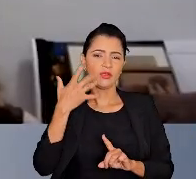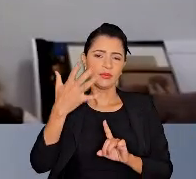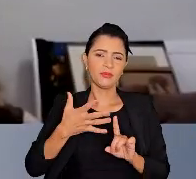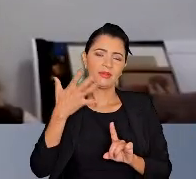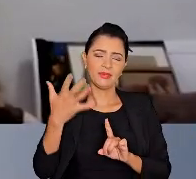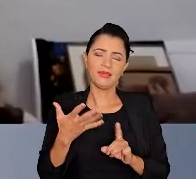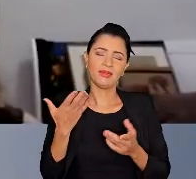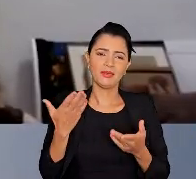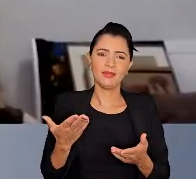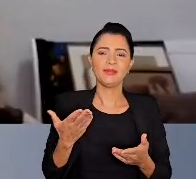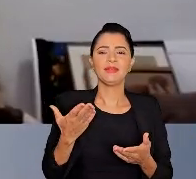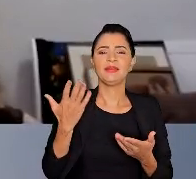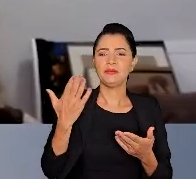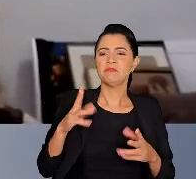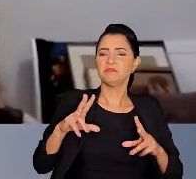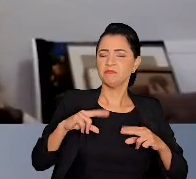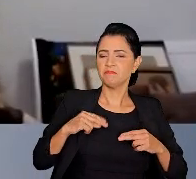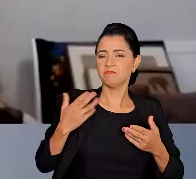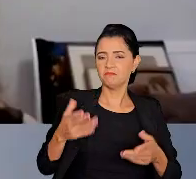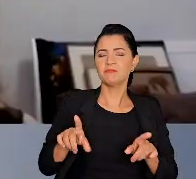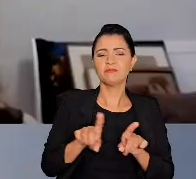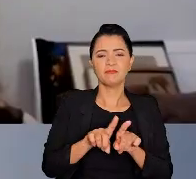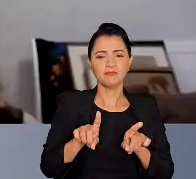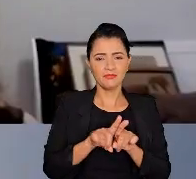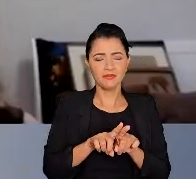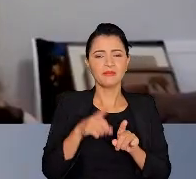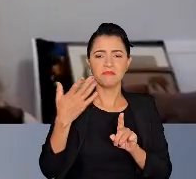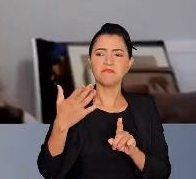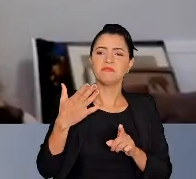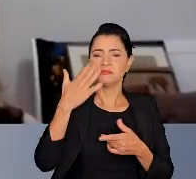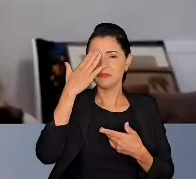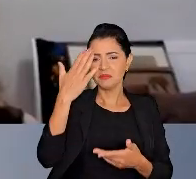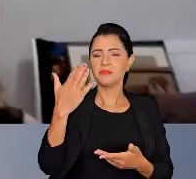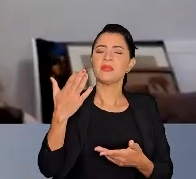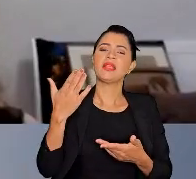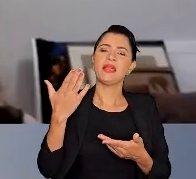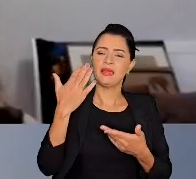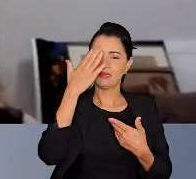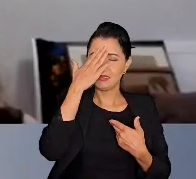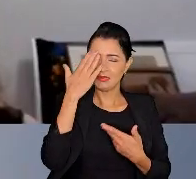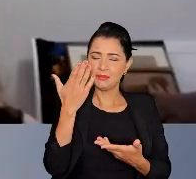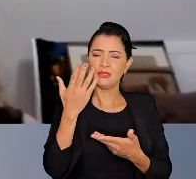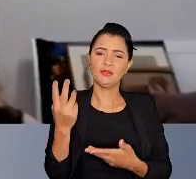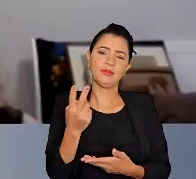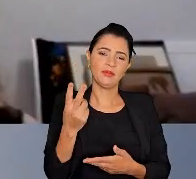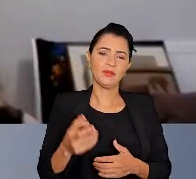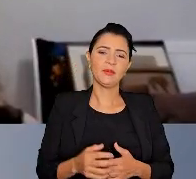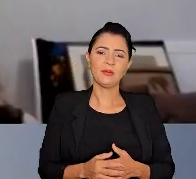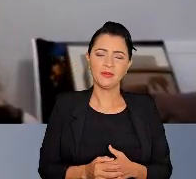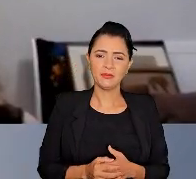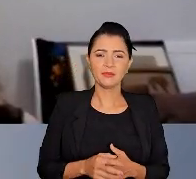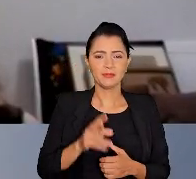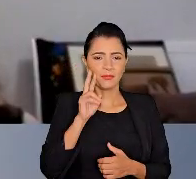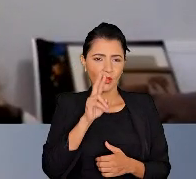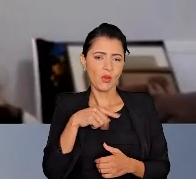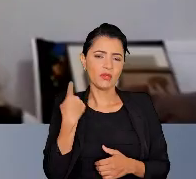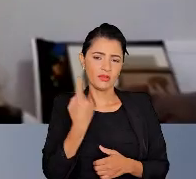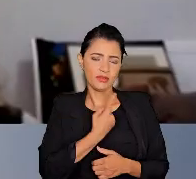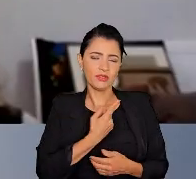palestrantes merecem, com os nossos mais sinceros e profundos agradecimentos. Nós vamos,